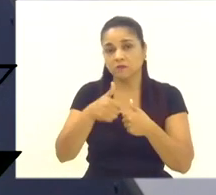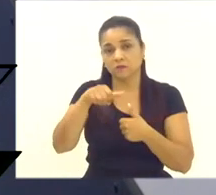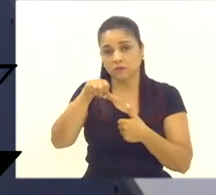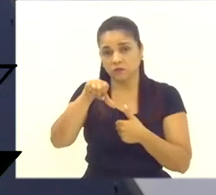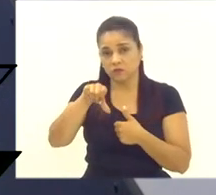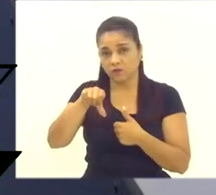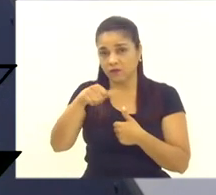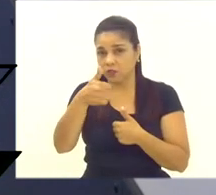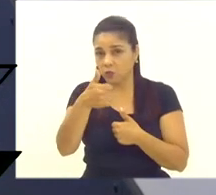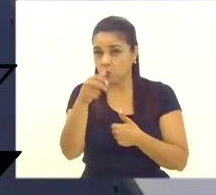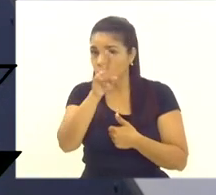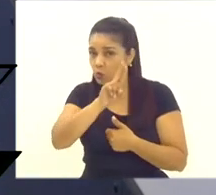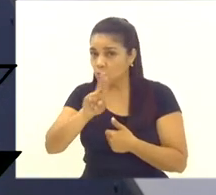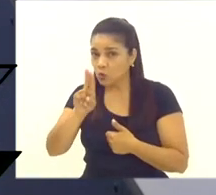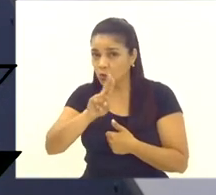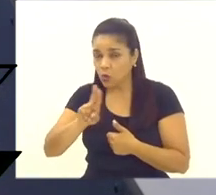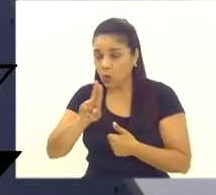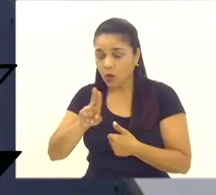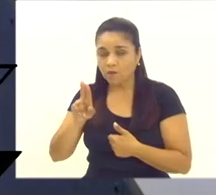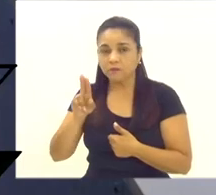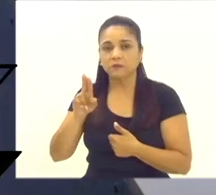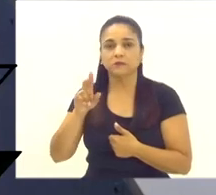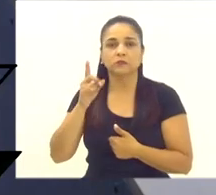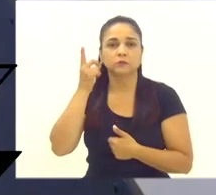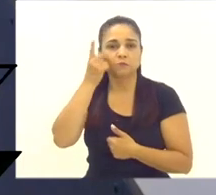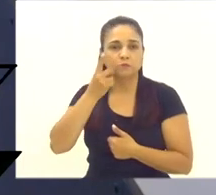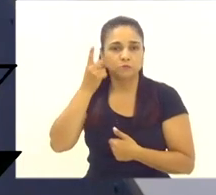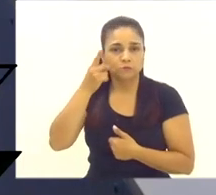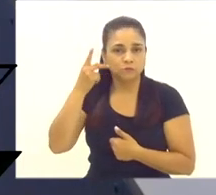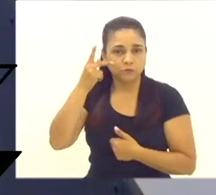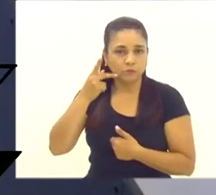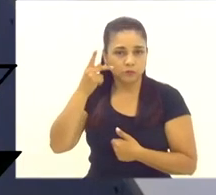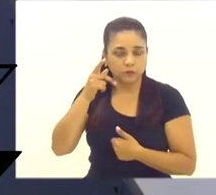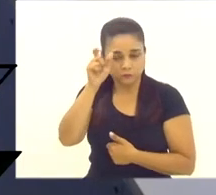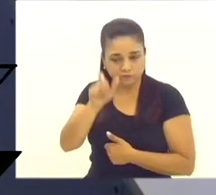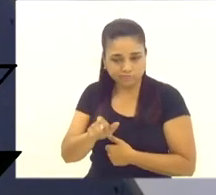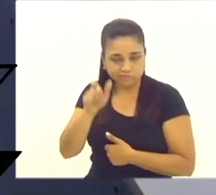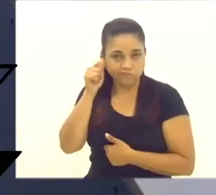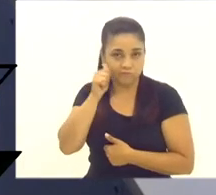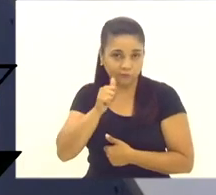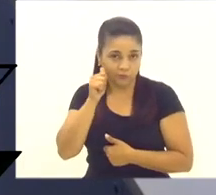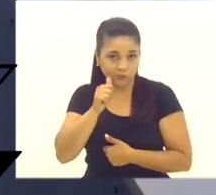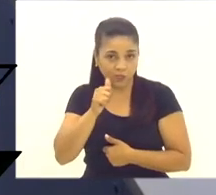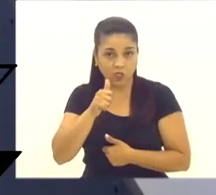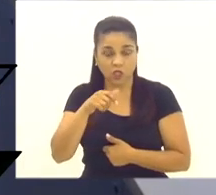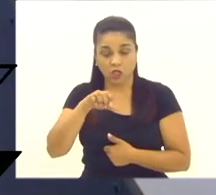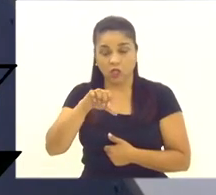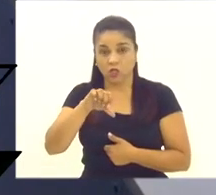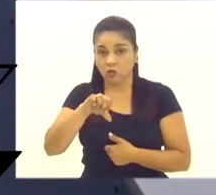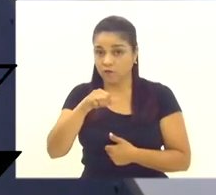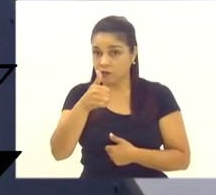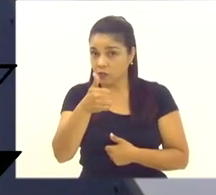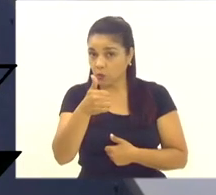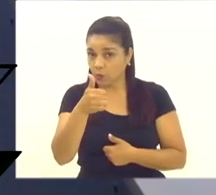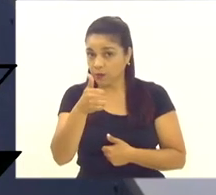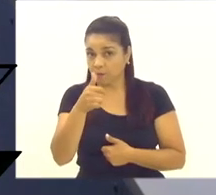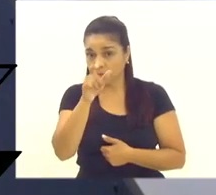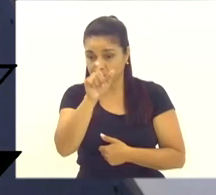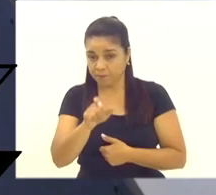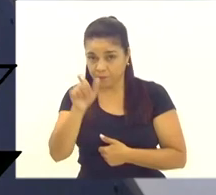nomes de parlamentares mulheres então Eles estudaram uma pesquisa de 91 pegaram nomes dessas parlamentares